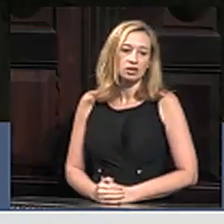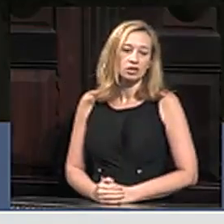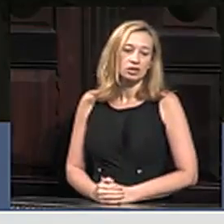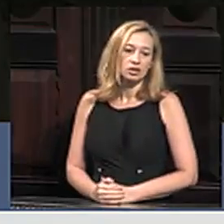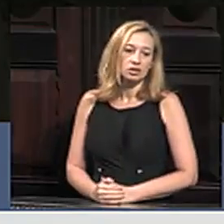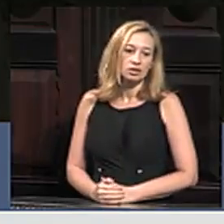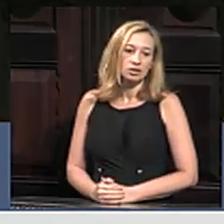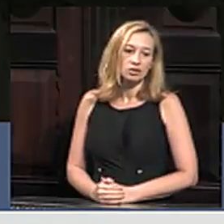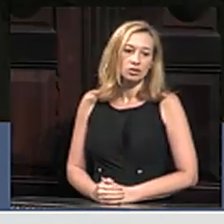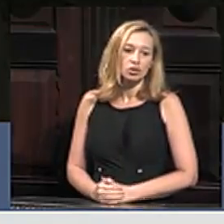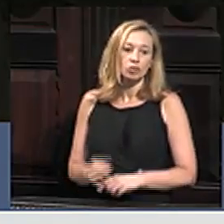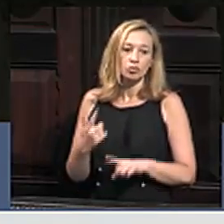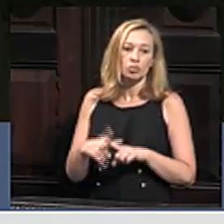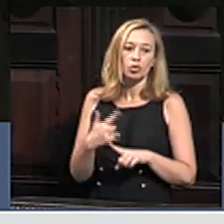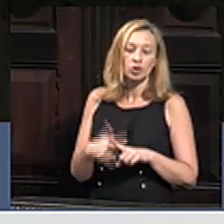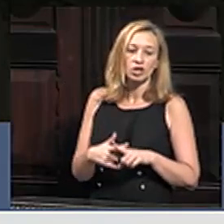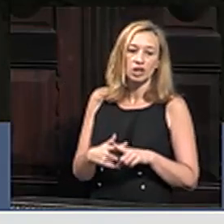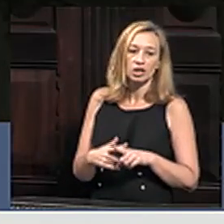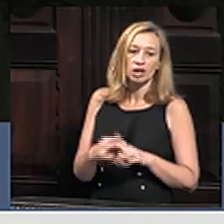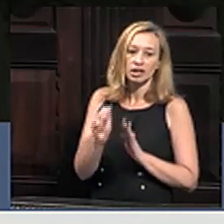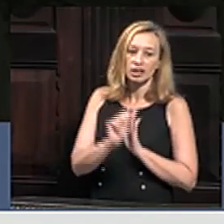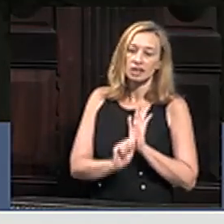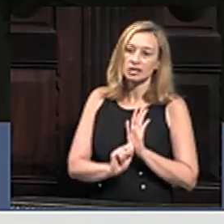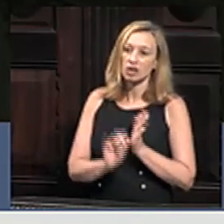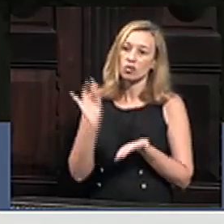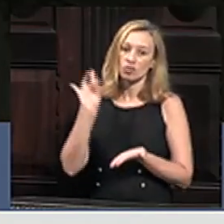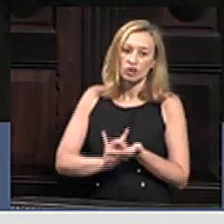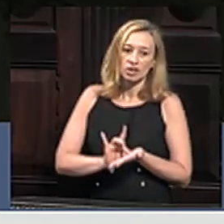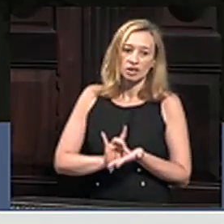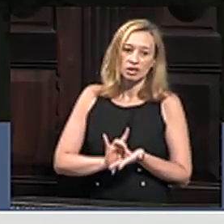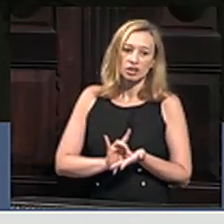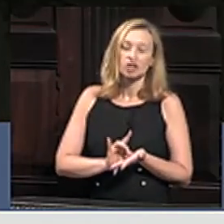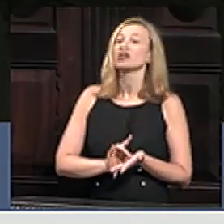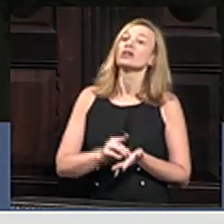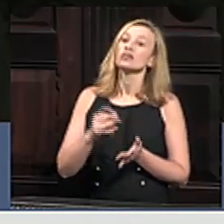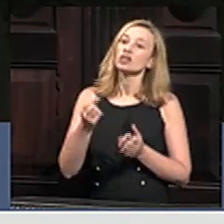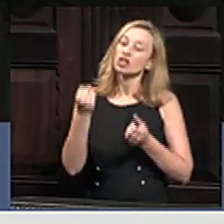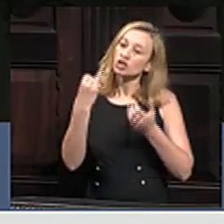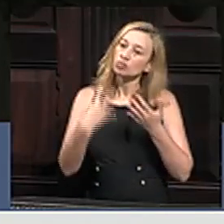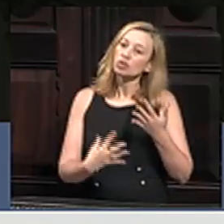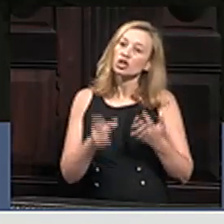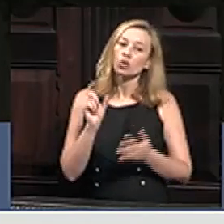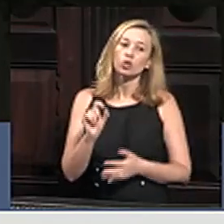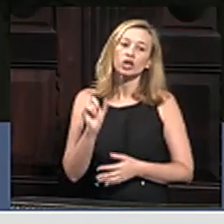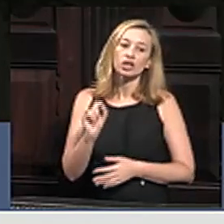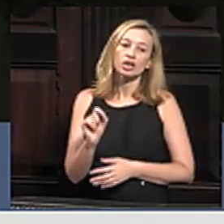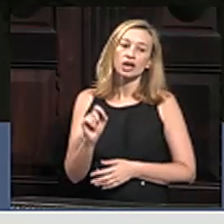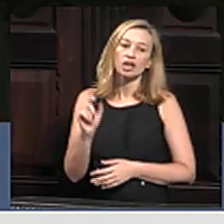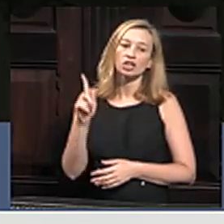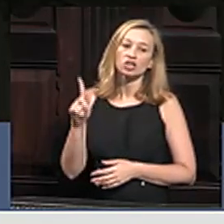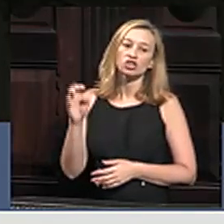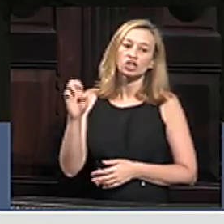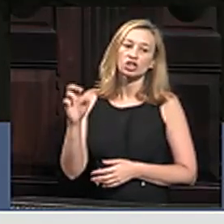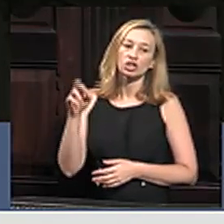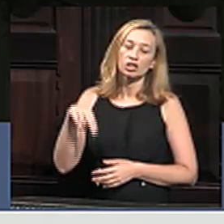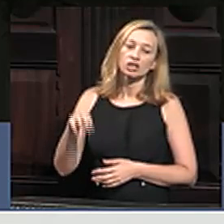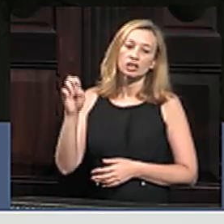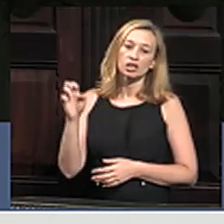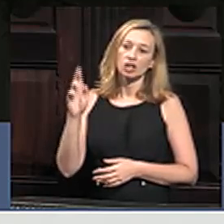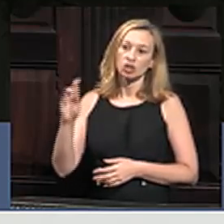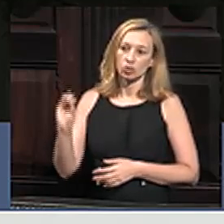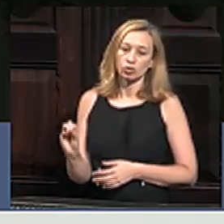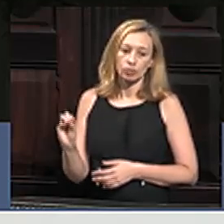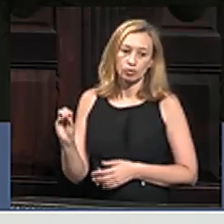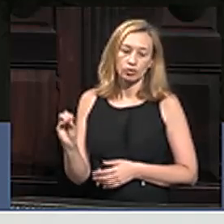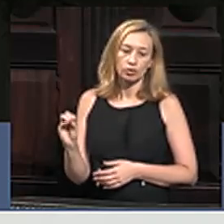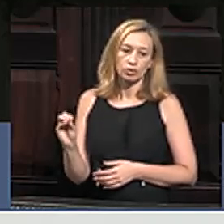redação original quer definir o que é gênero e extrapola aquilo